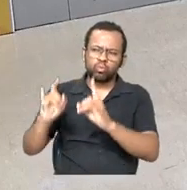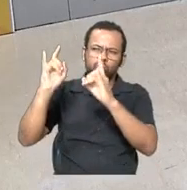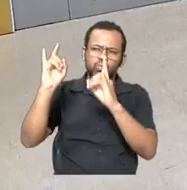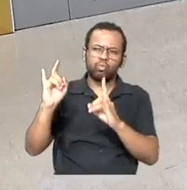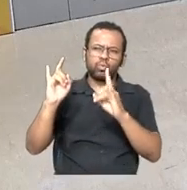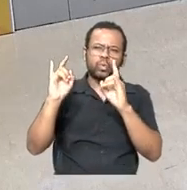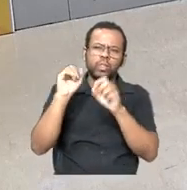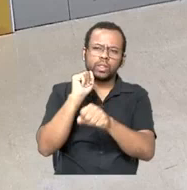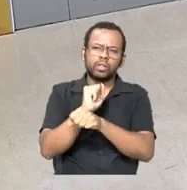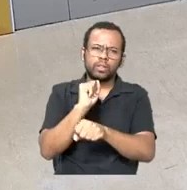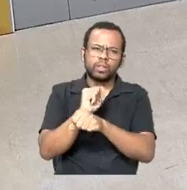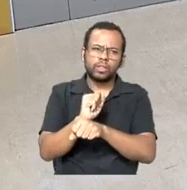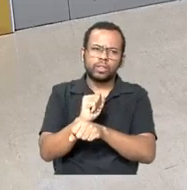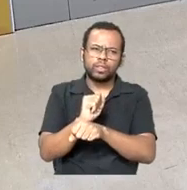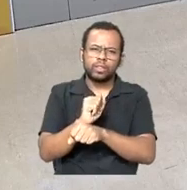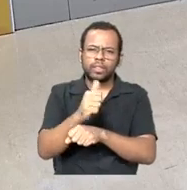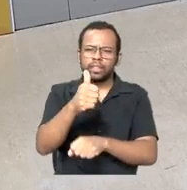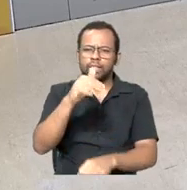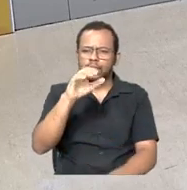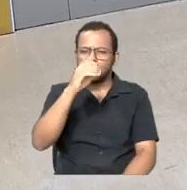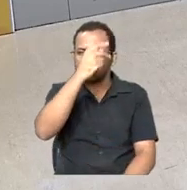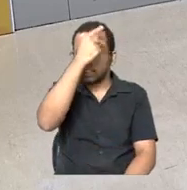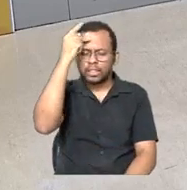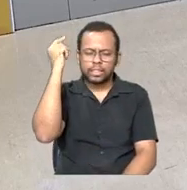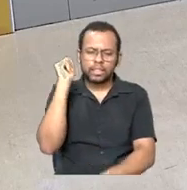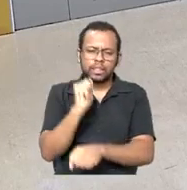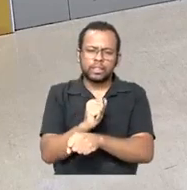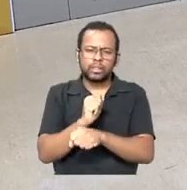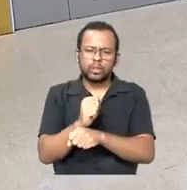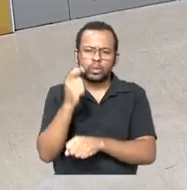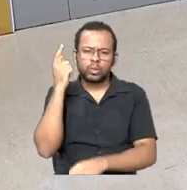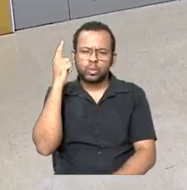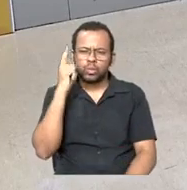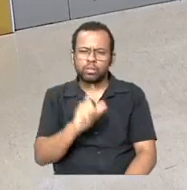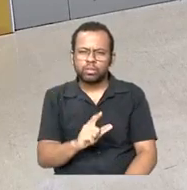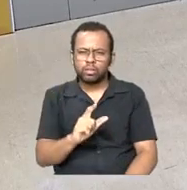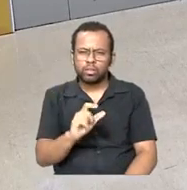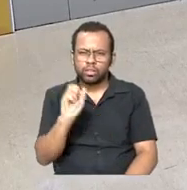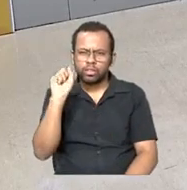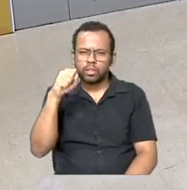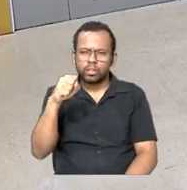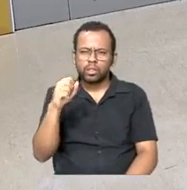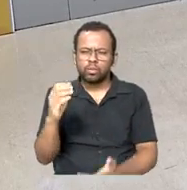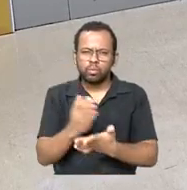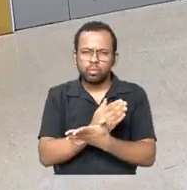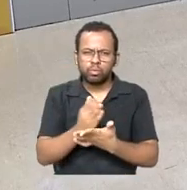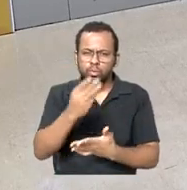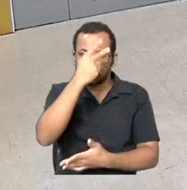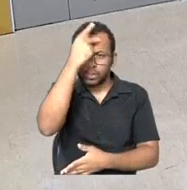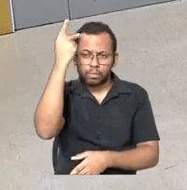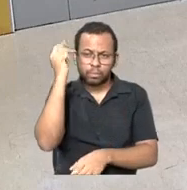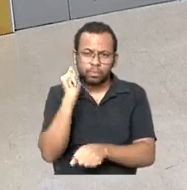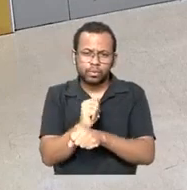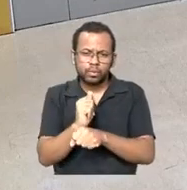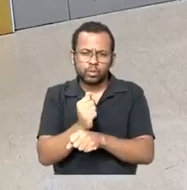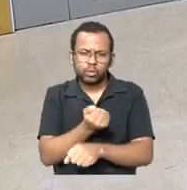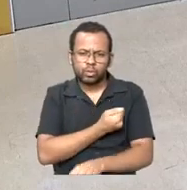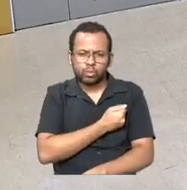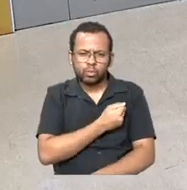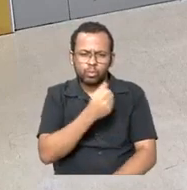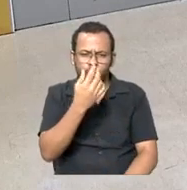esperando com 10 candidatos a serem donos dele Será que alguém aí tá esperando a bolinha de número